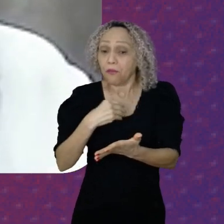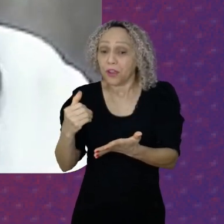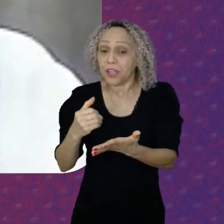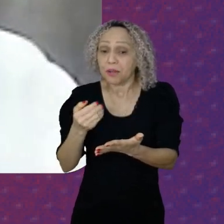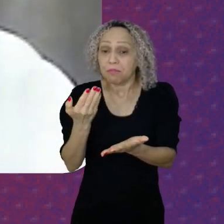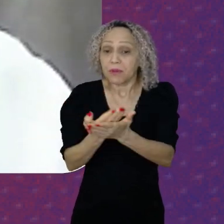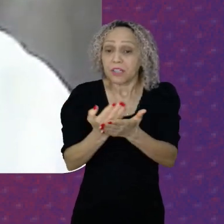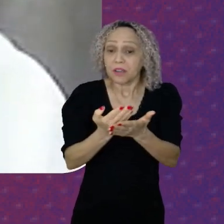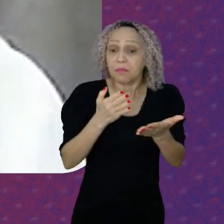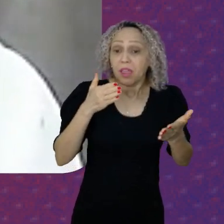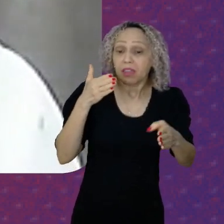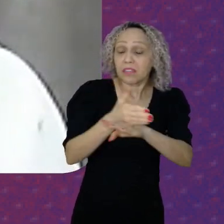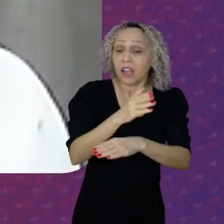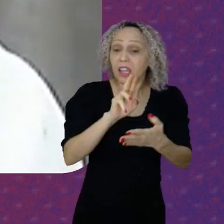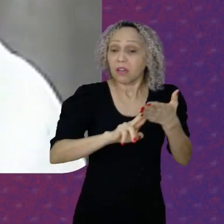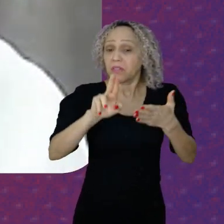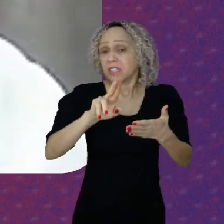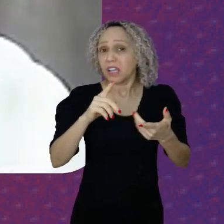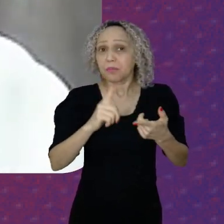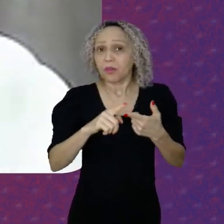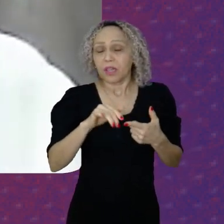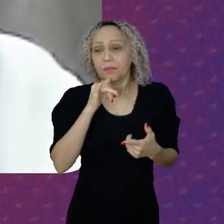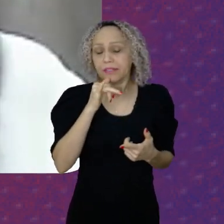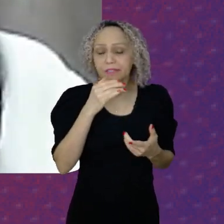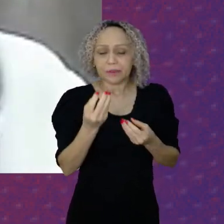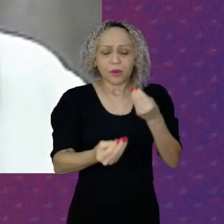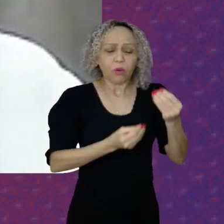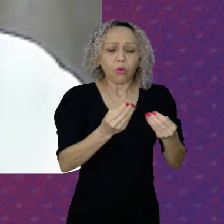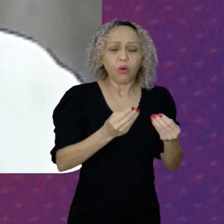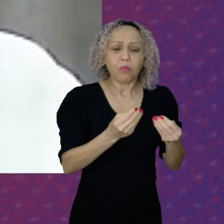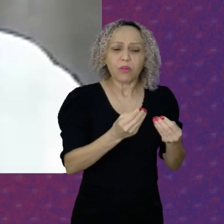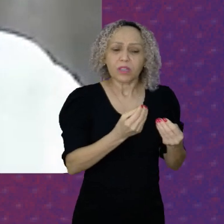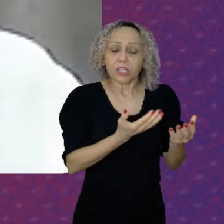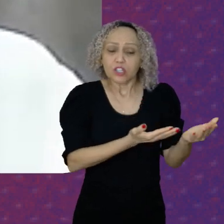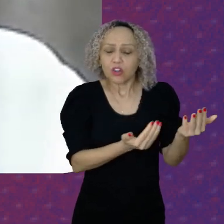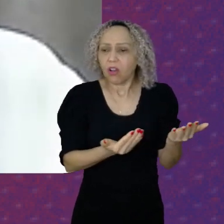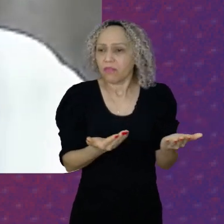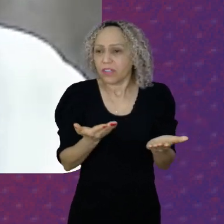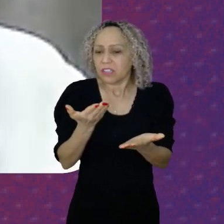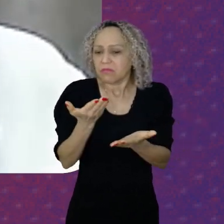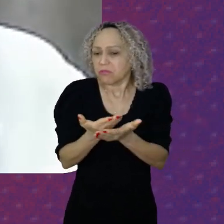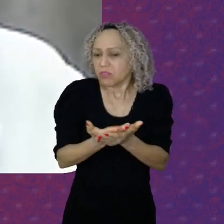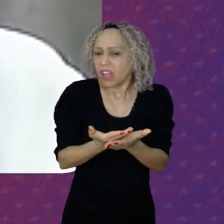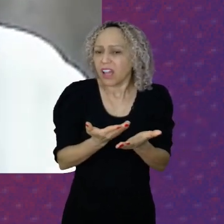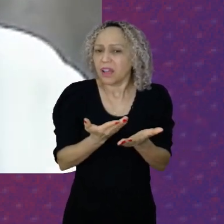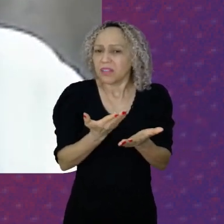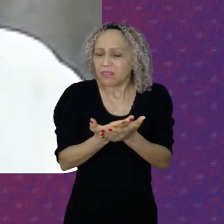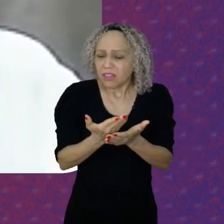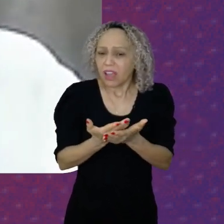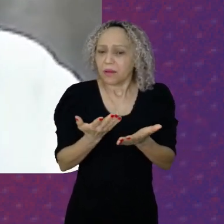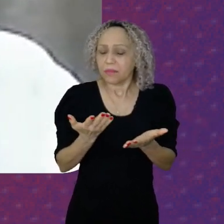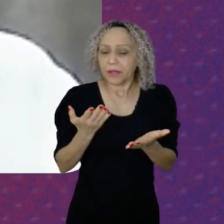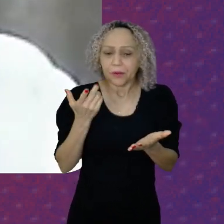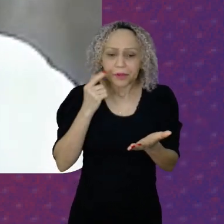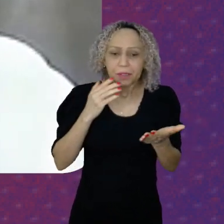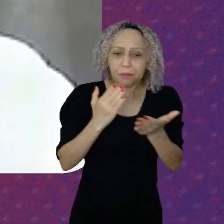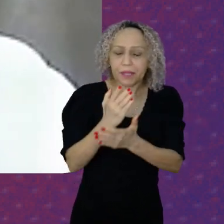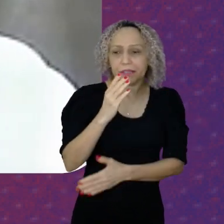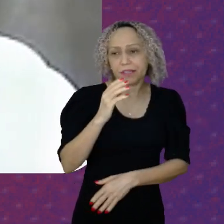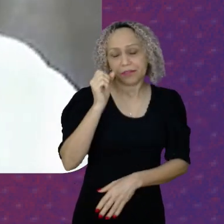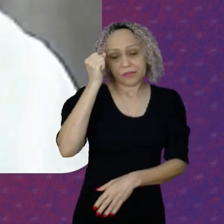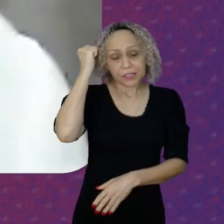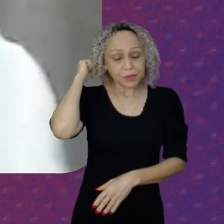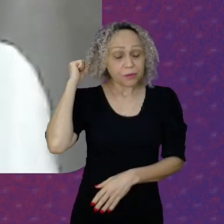quem tinha tido recurso para fazer cursinho de pré-vestibular, para poder se cacifar para ser aprovado. Pois bem, os governos Lula e